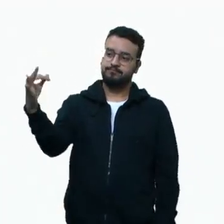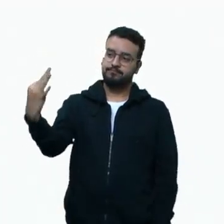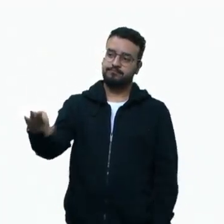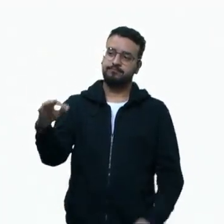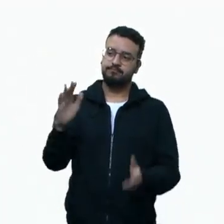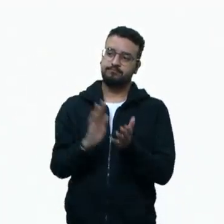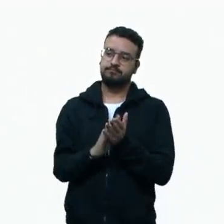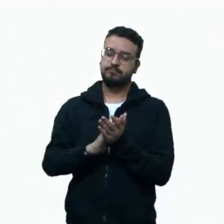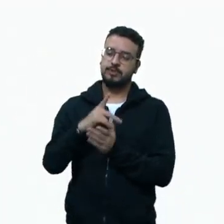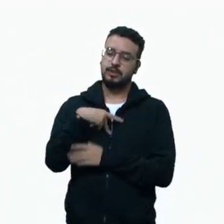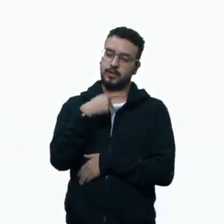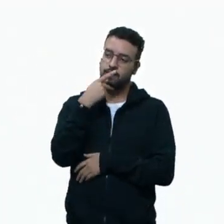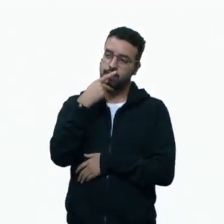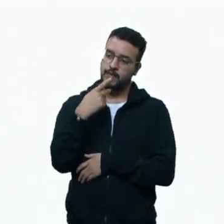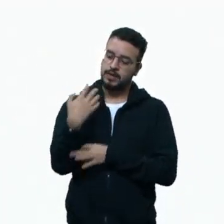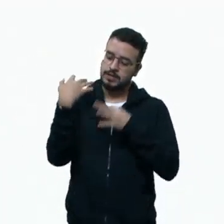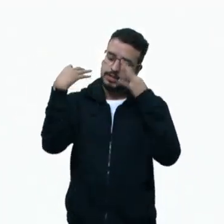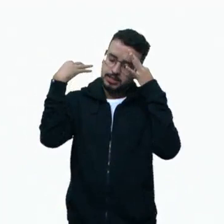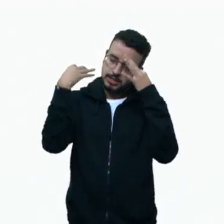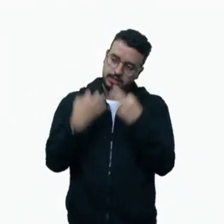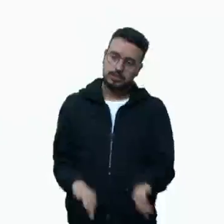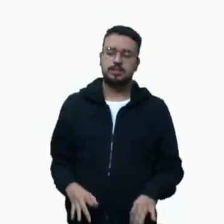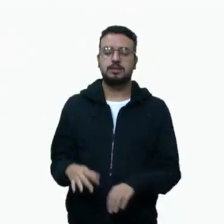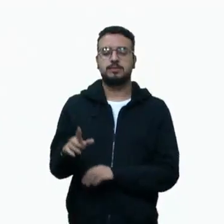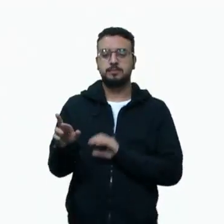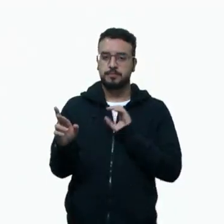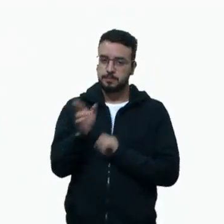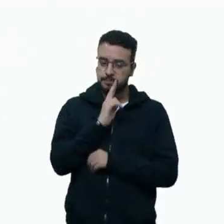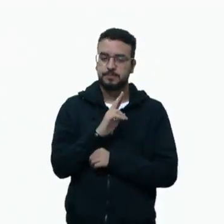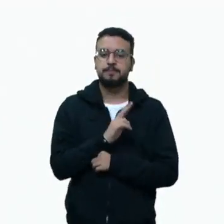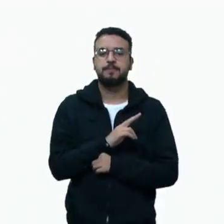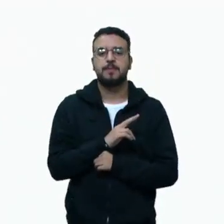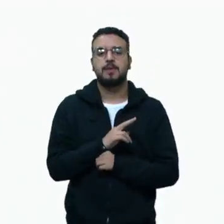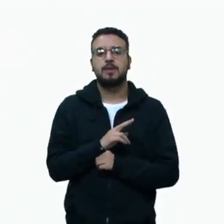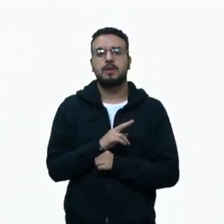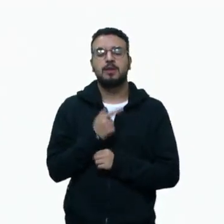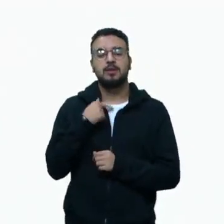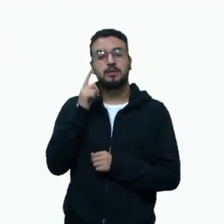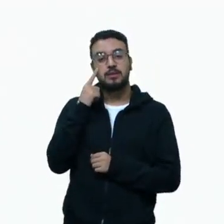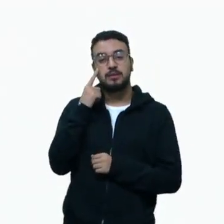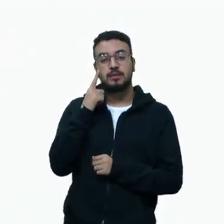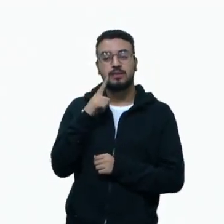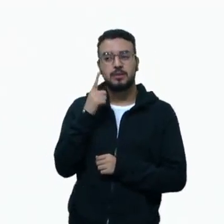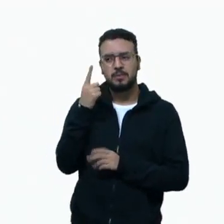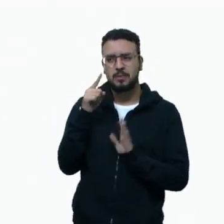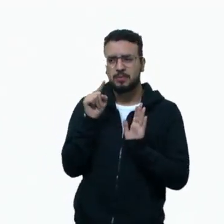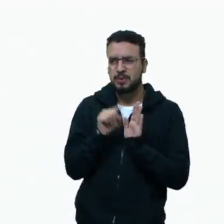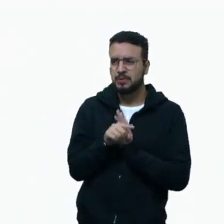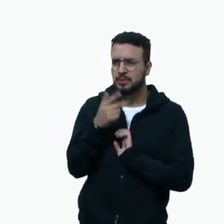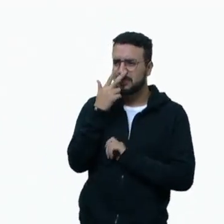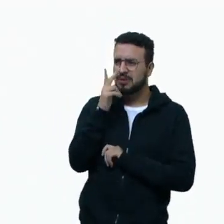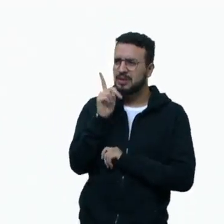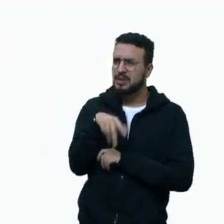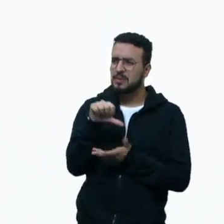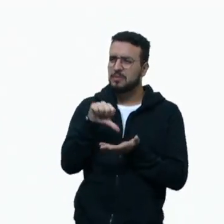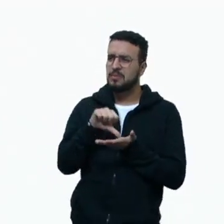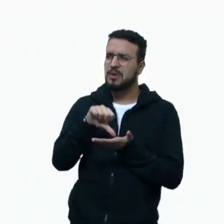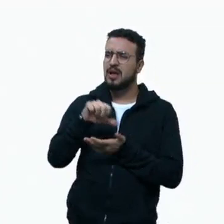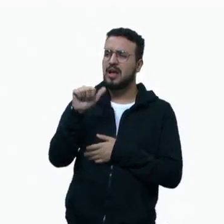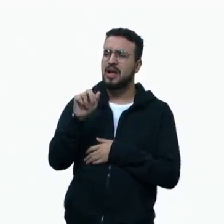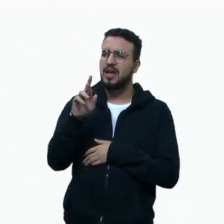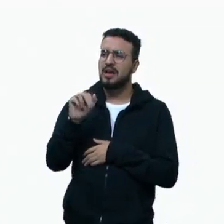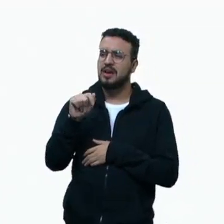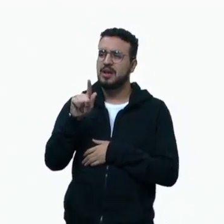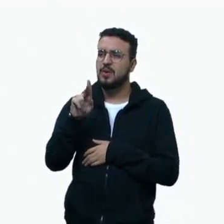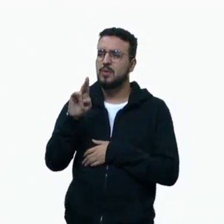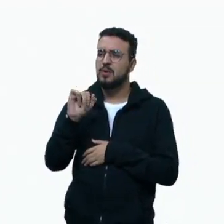vocês. Está corretíssimo, tá? Eu vi que nós temos uma pergunta, se não me engano, no polo de Araguaia,